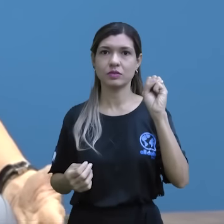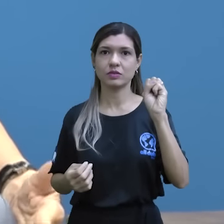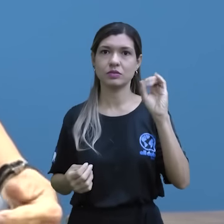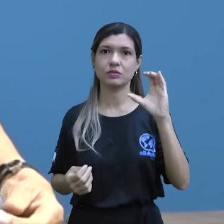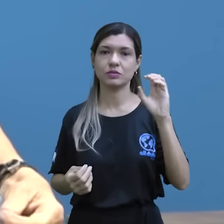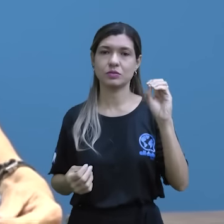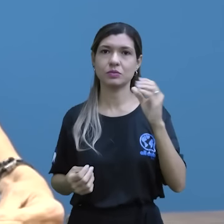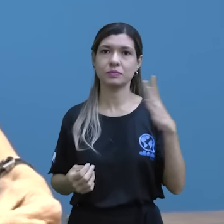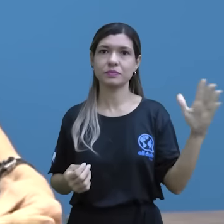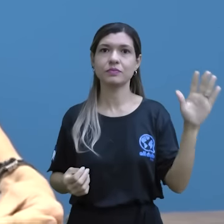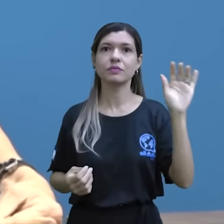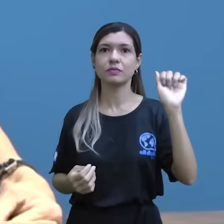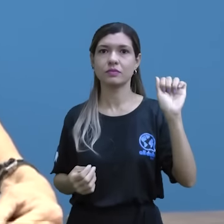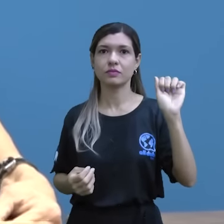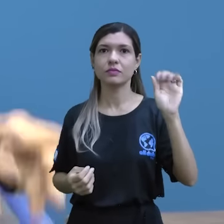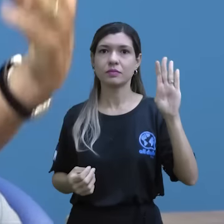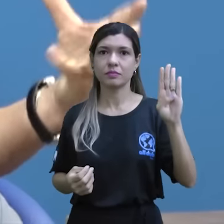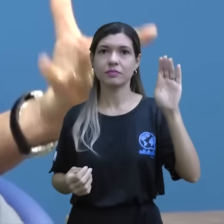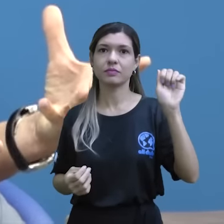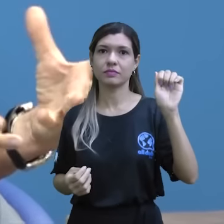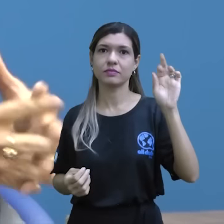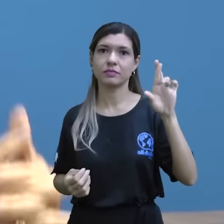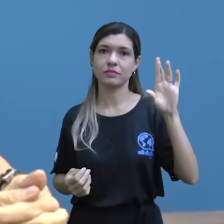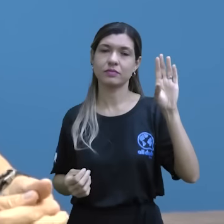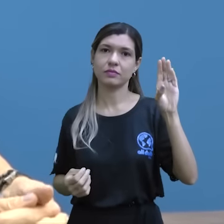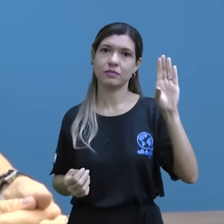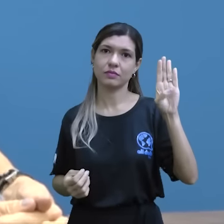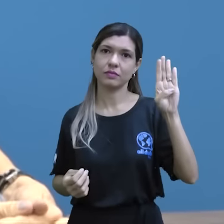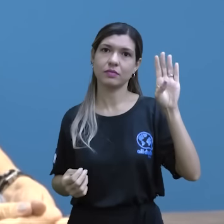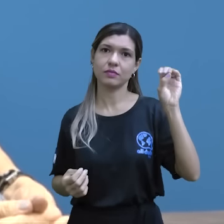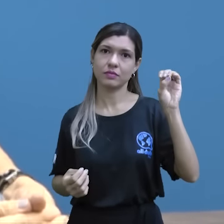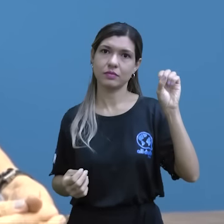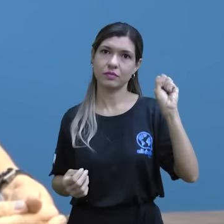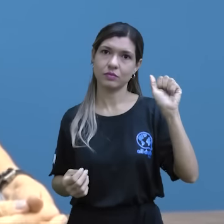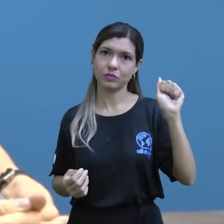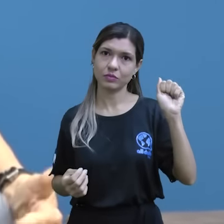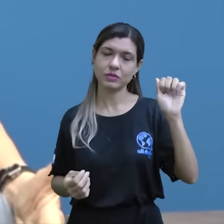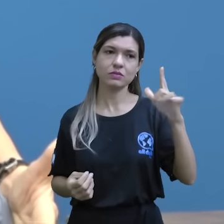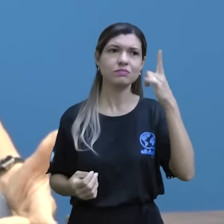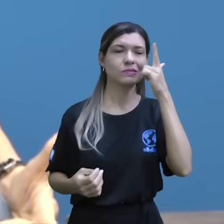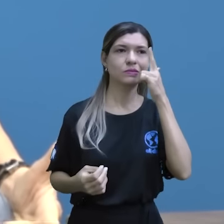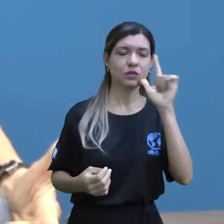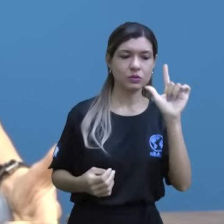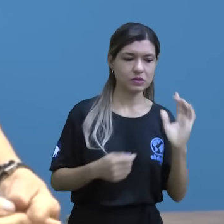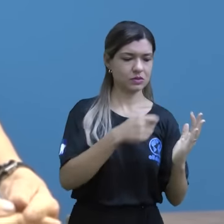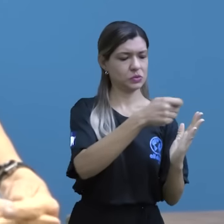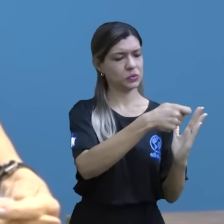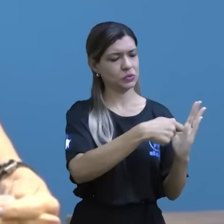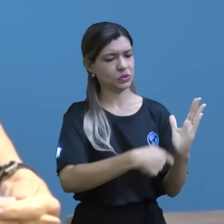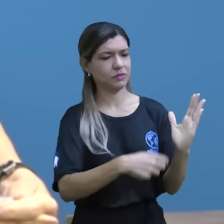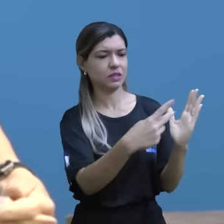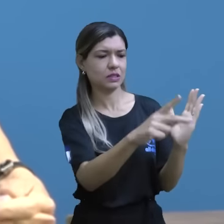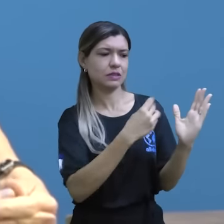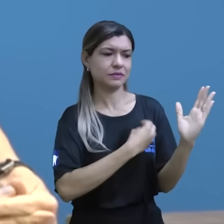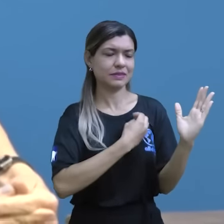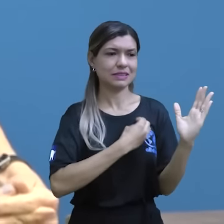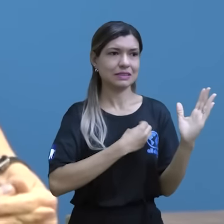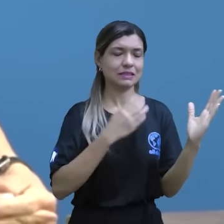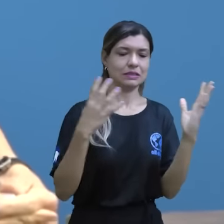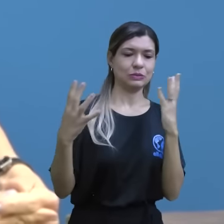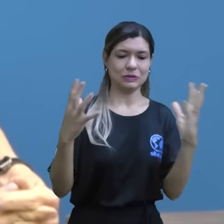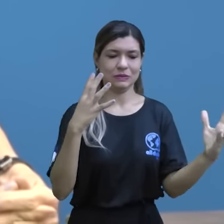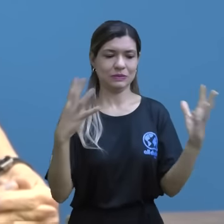a minha biografia. E, quando acabou, eu disse ao meu marido, até falei, olha, eu estou grávida desse livro. Às